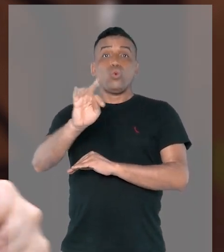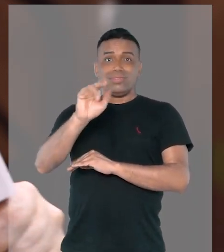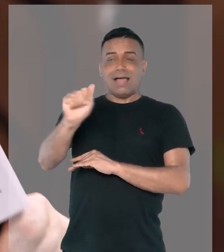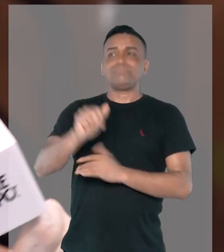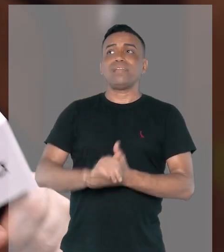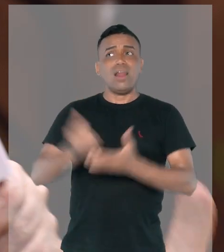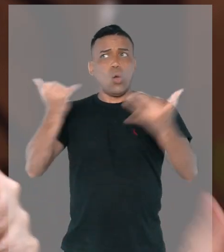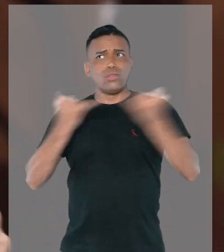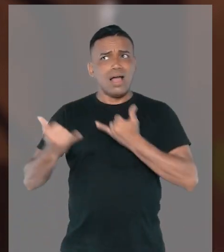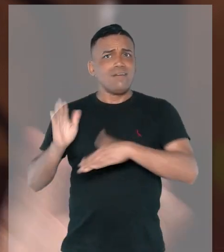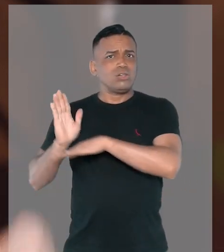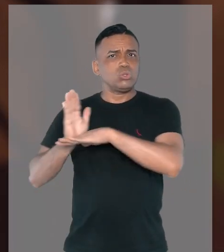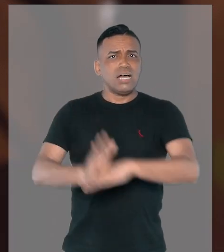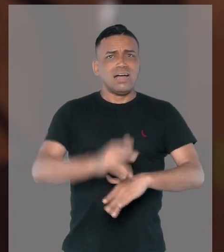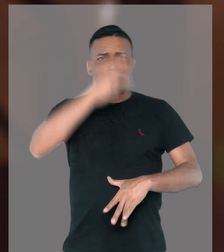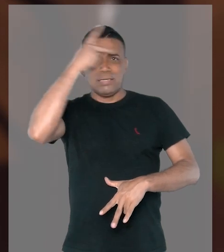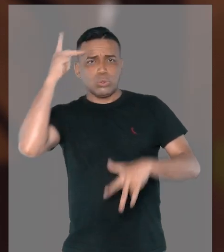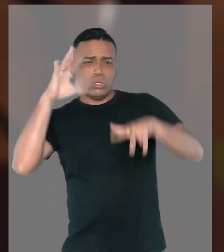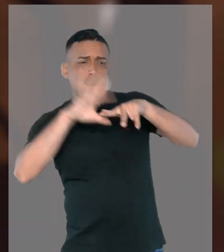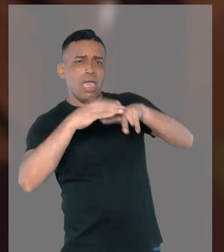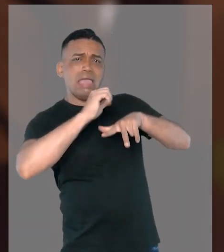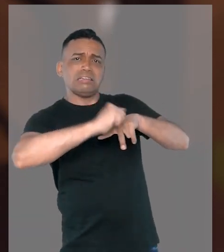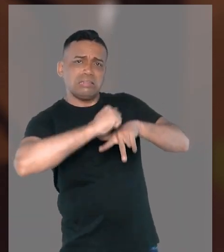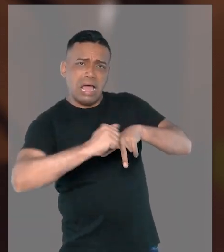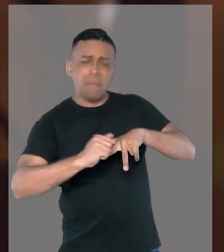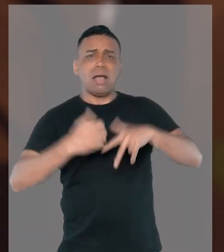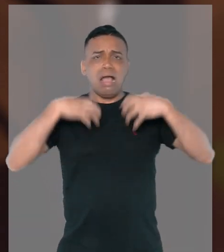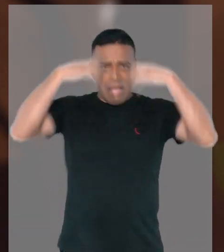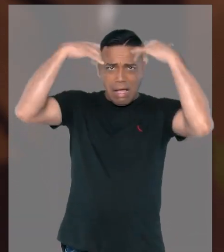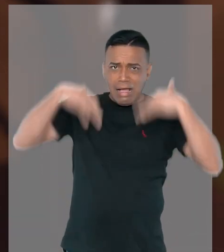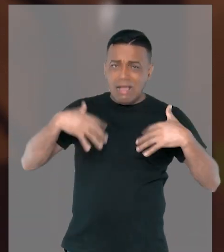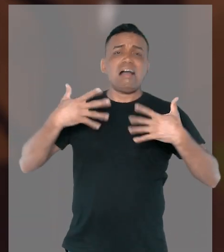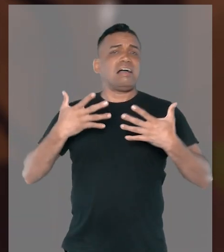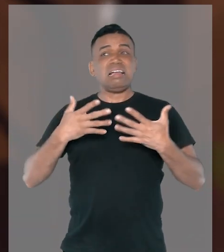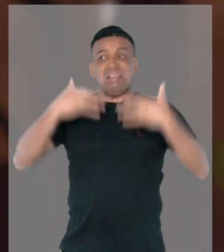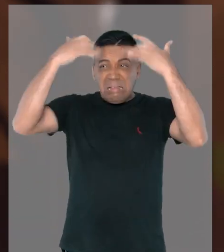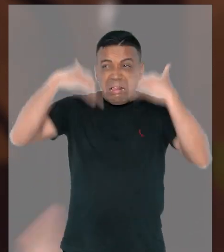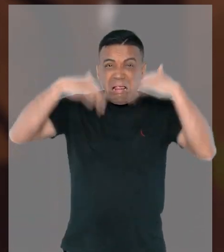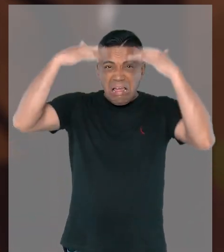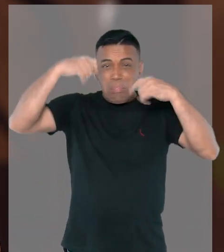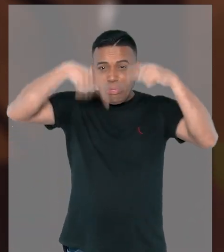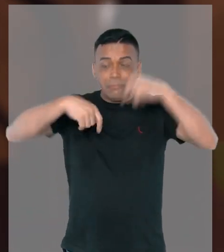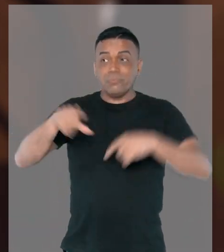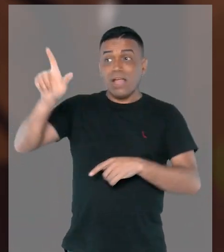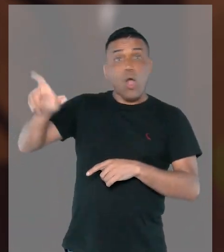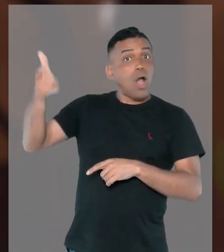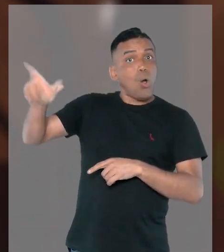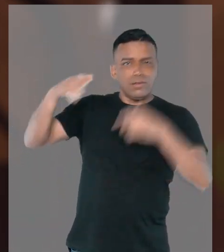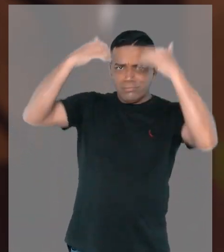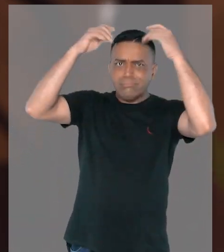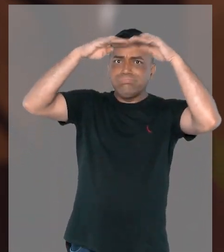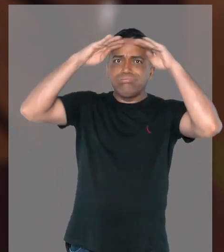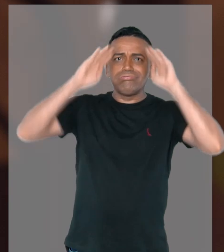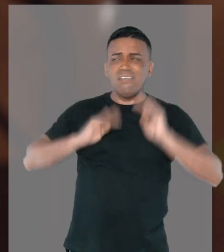estava limpando os enfermos, etc., né? E como suava, transpirava assim, mas de pingar. E as outras irmãs disseram para ela, sai um